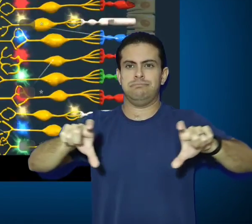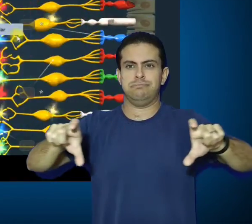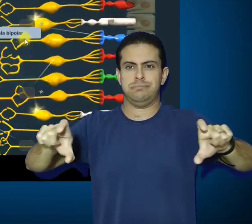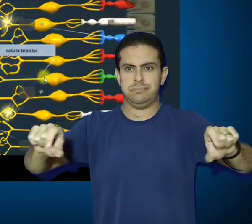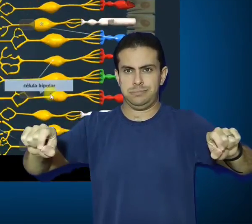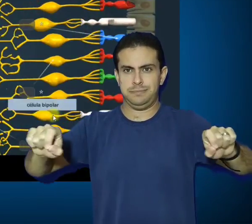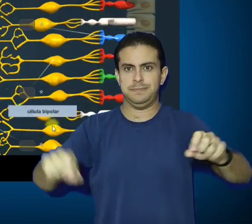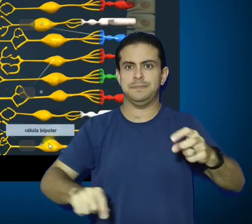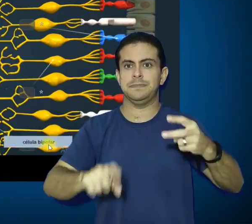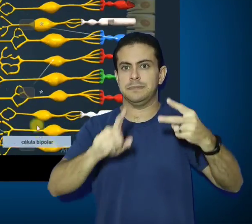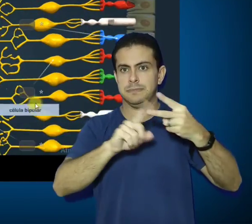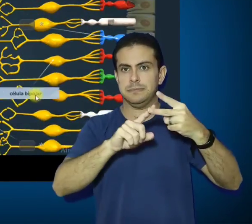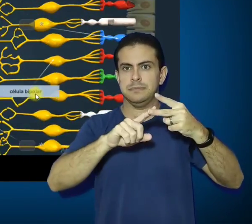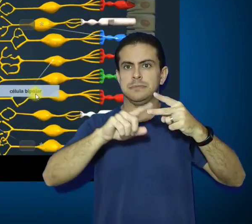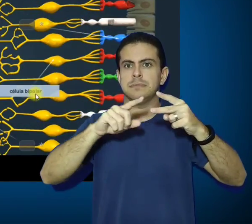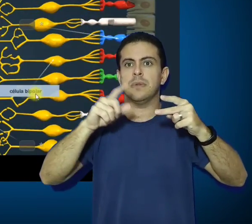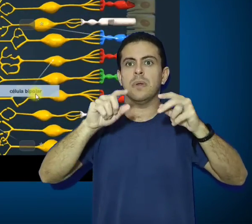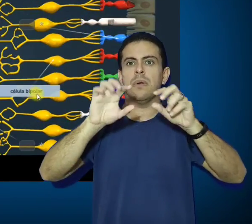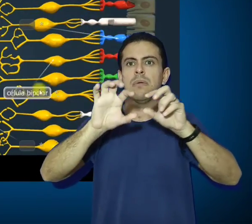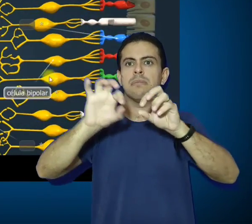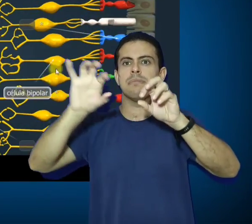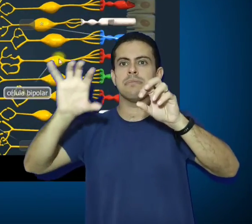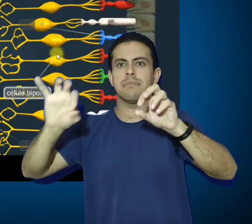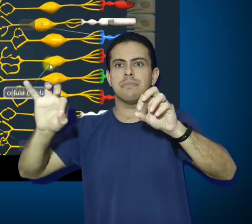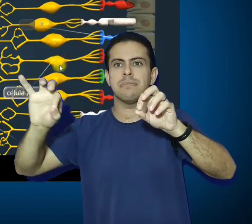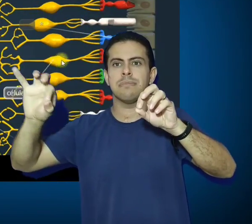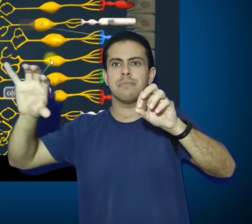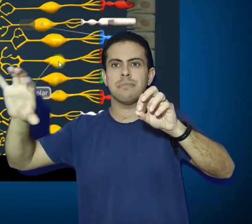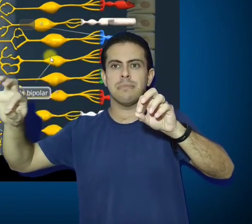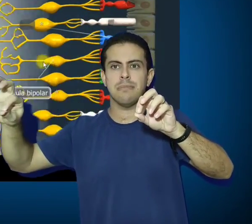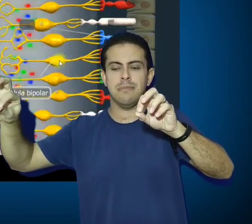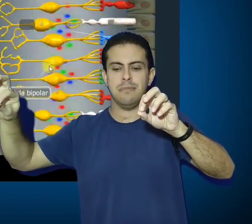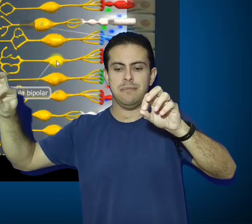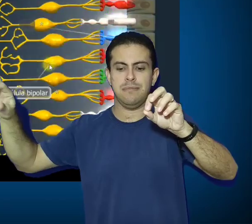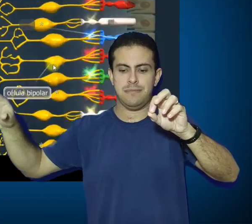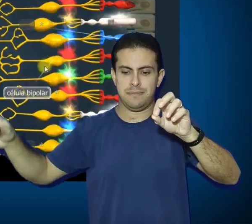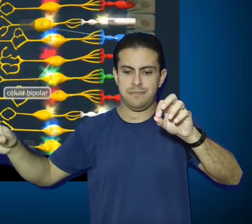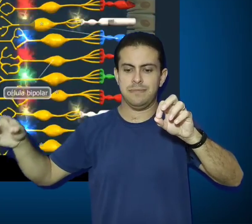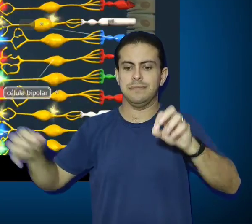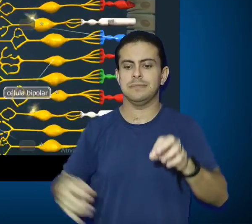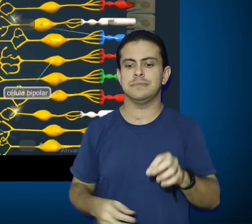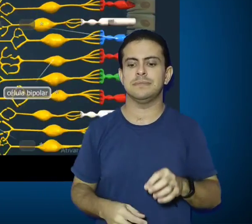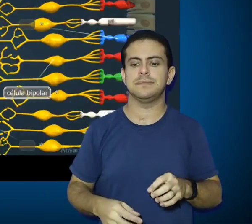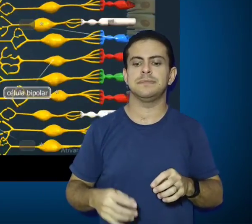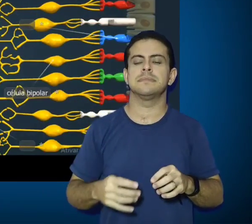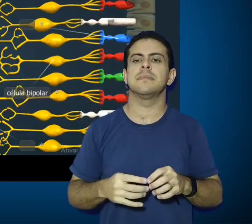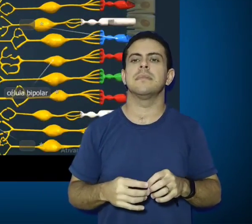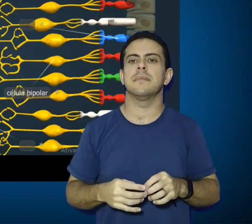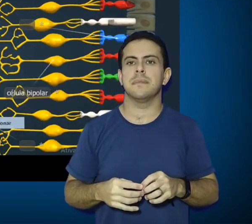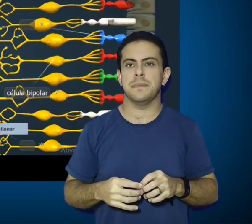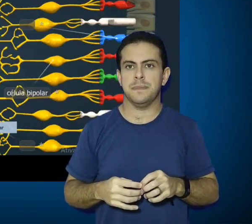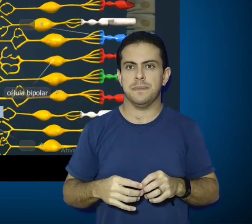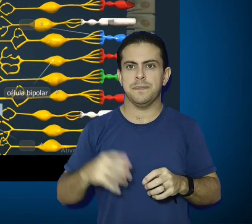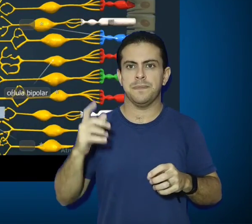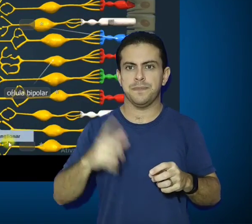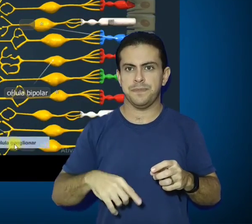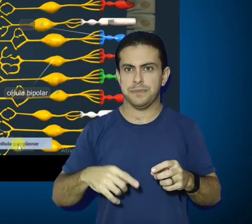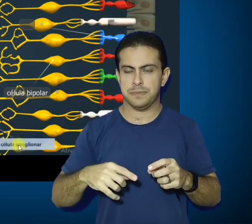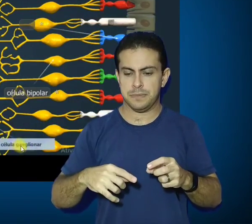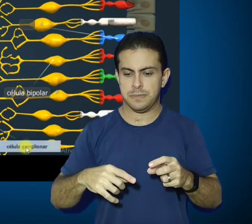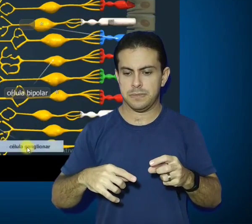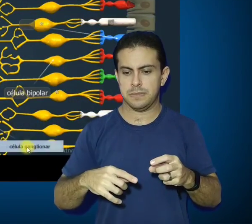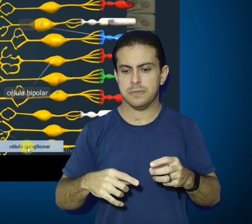Célula bipolar é essa que é mais no centro aqui. Célula ganglionar são essas aqui